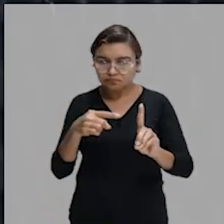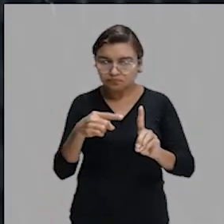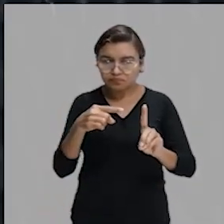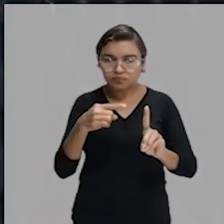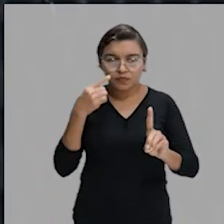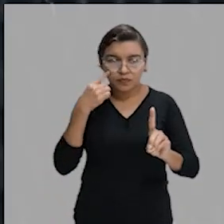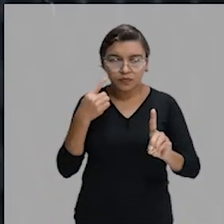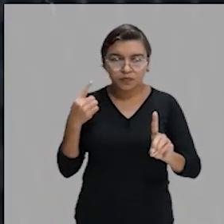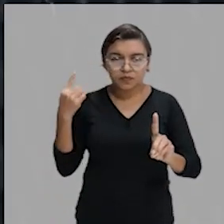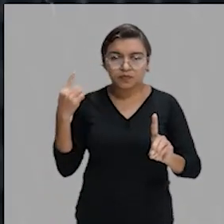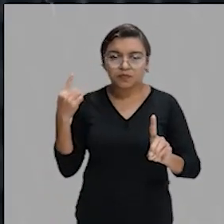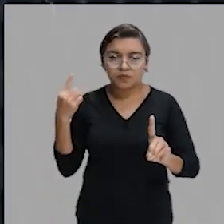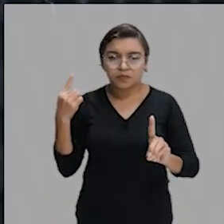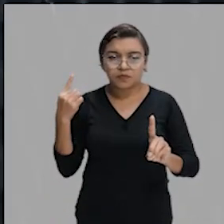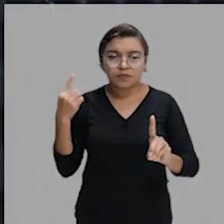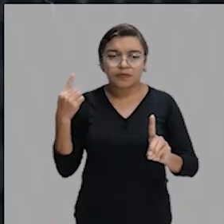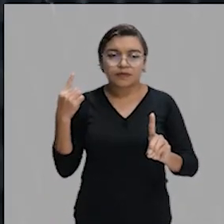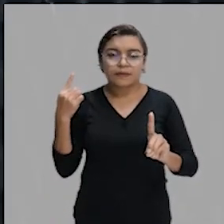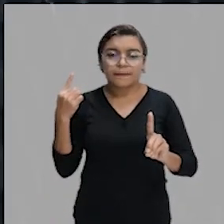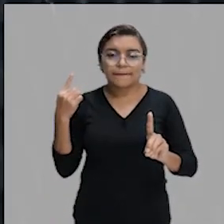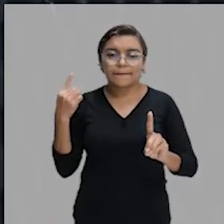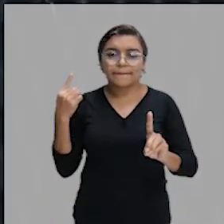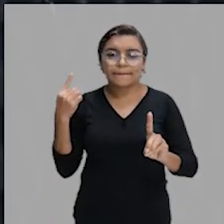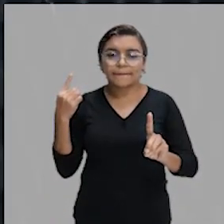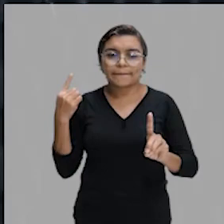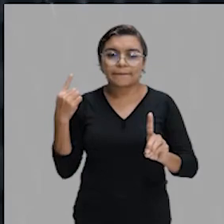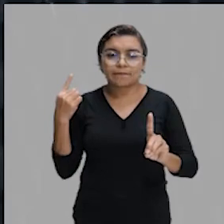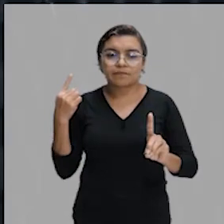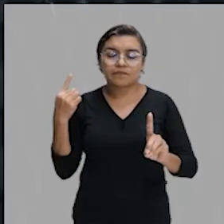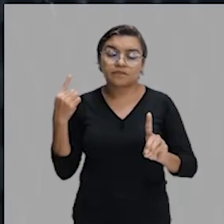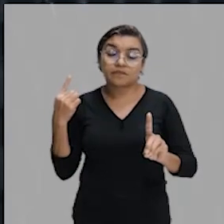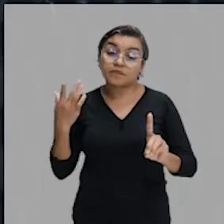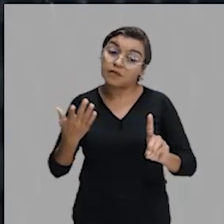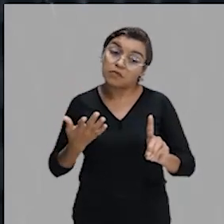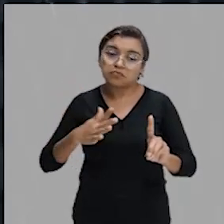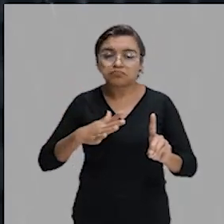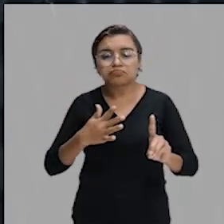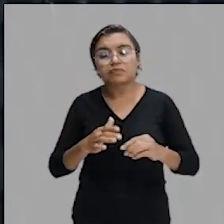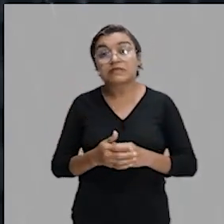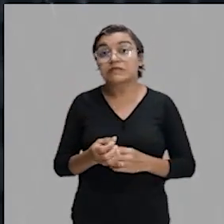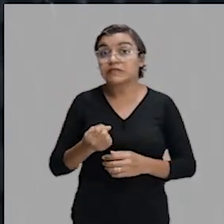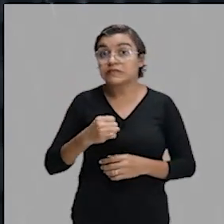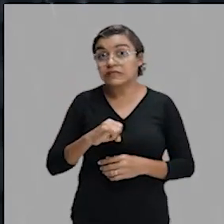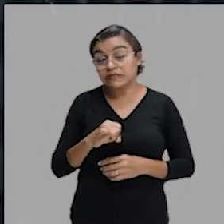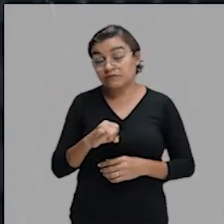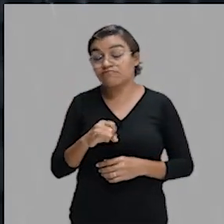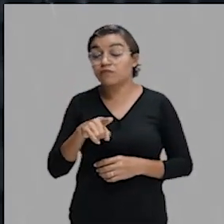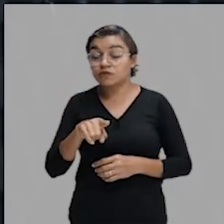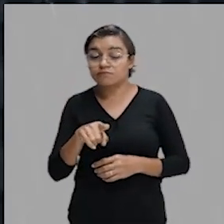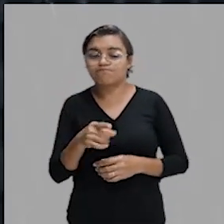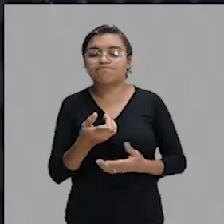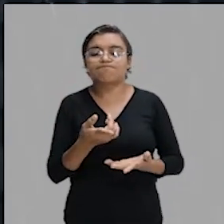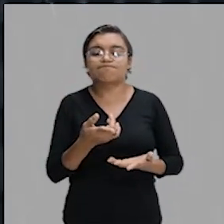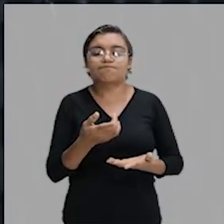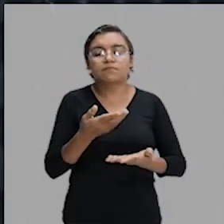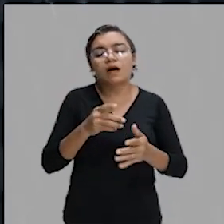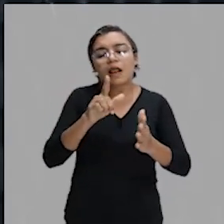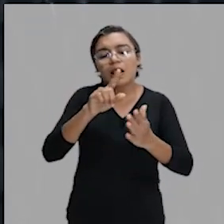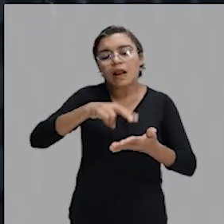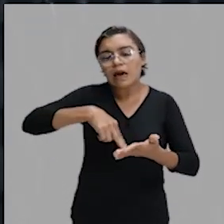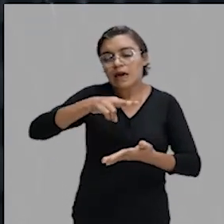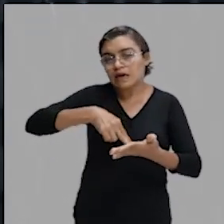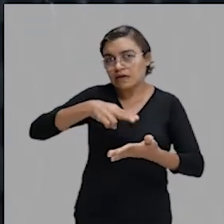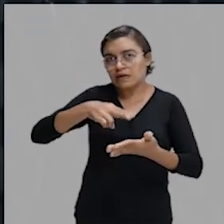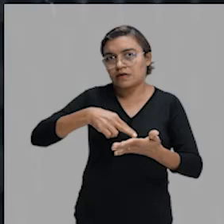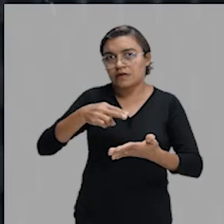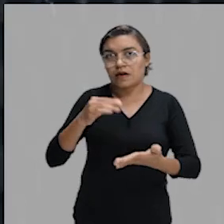tudo que é moralmente incorreto deve ser legalmente proibido. Bom, se você pegar, por exemplo, o que nós desenvolvemos